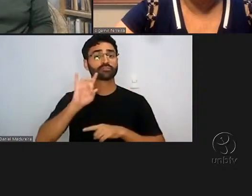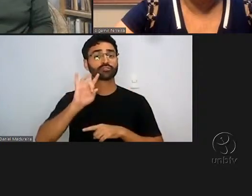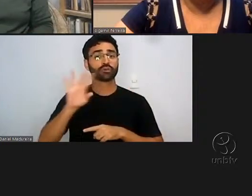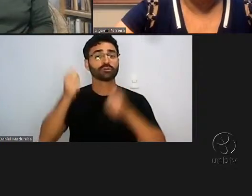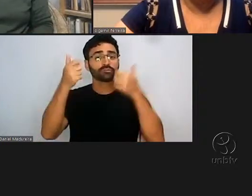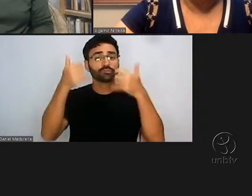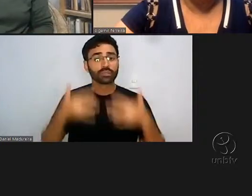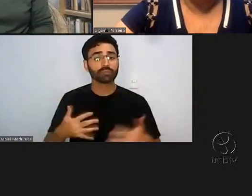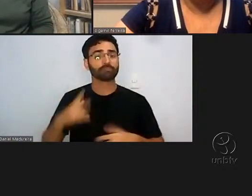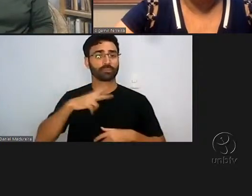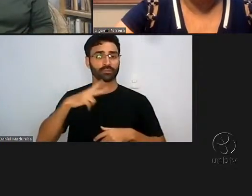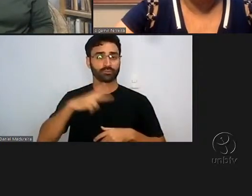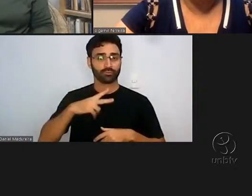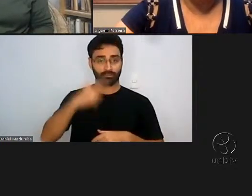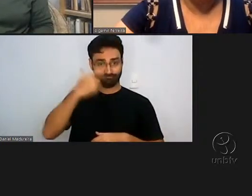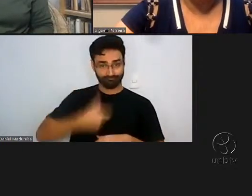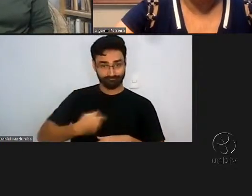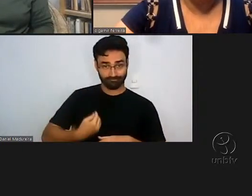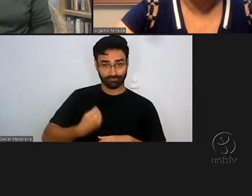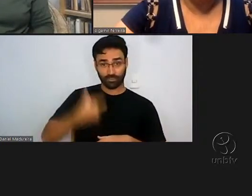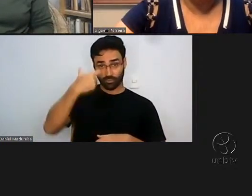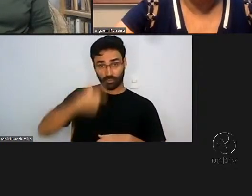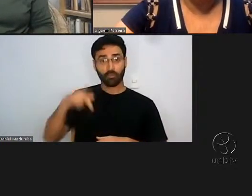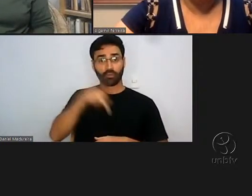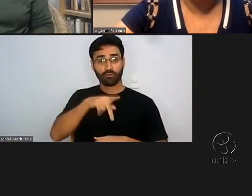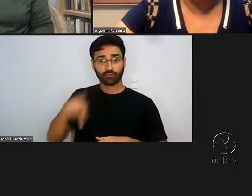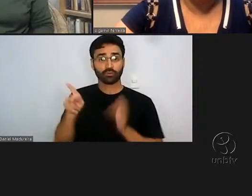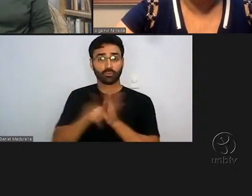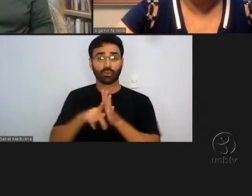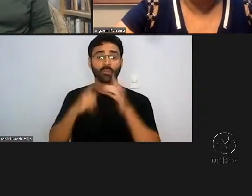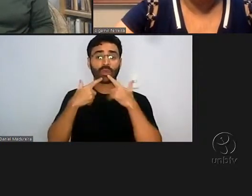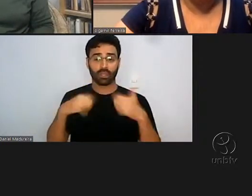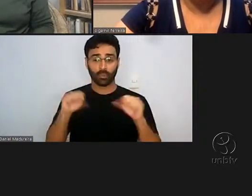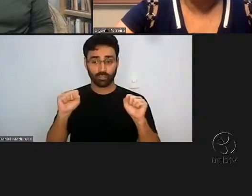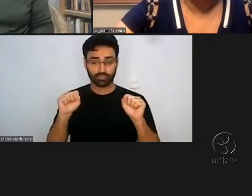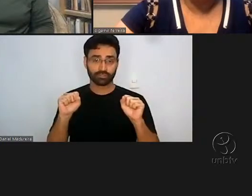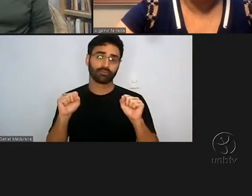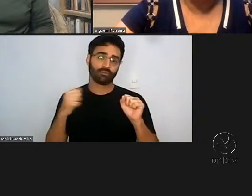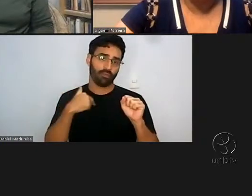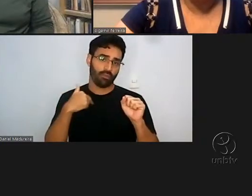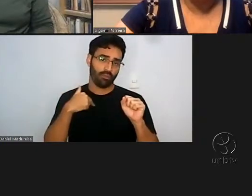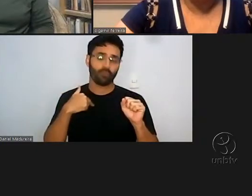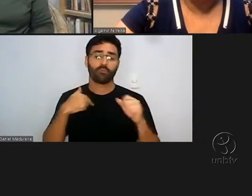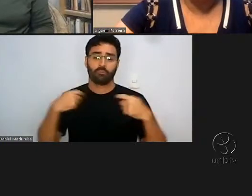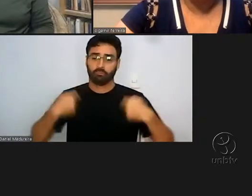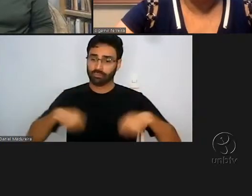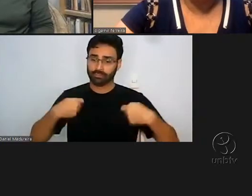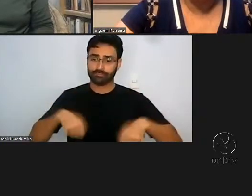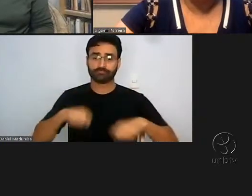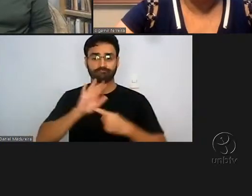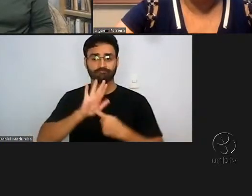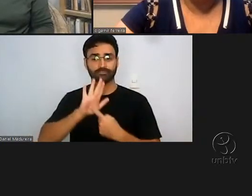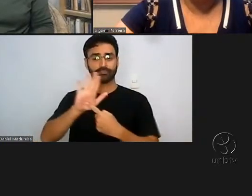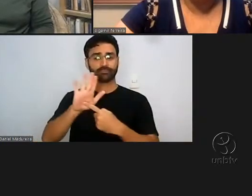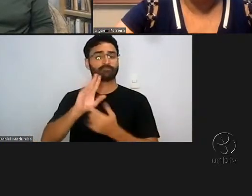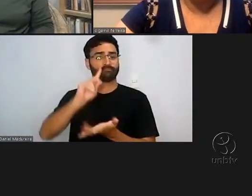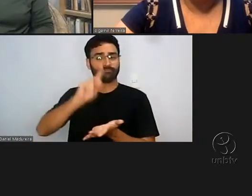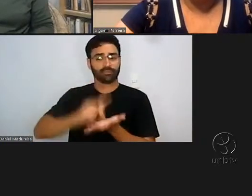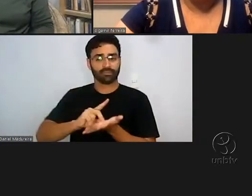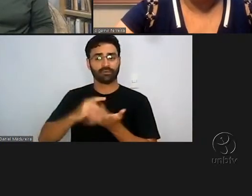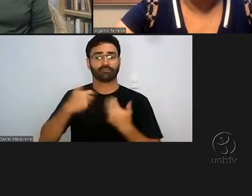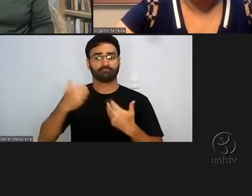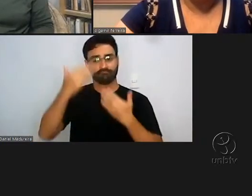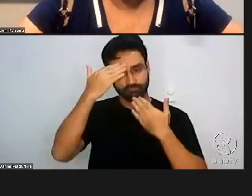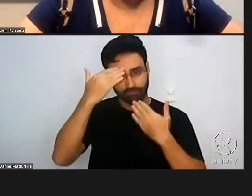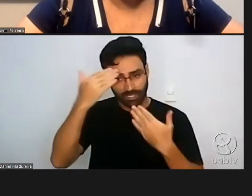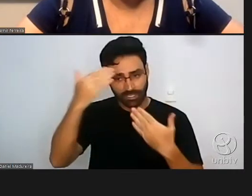como professor de linguística, não poderia deixar de manifestar minha gratidão e minha